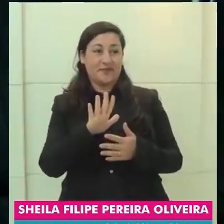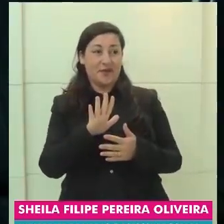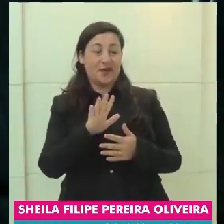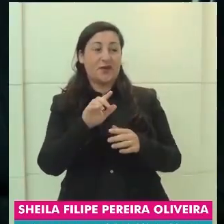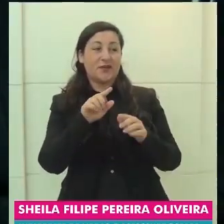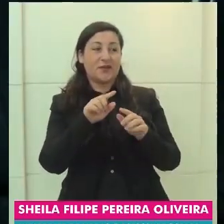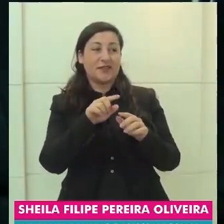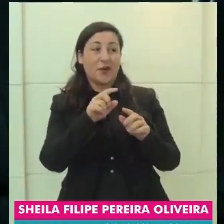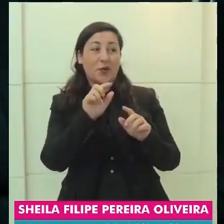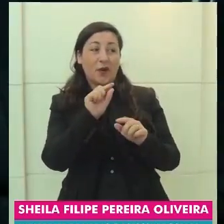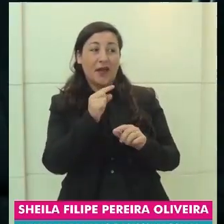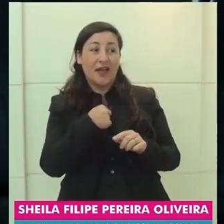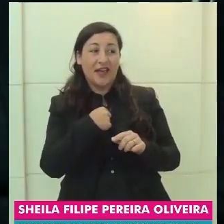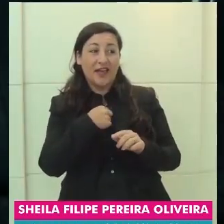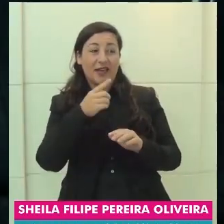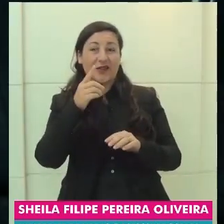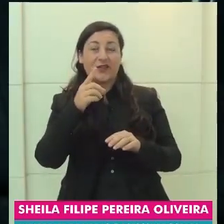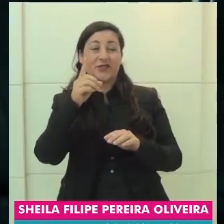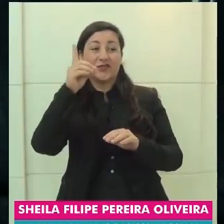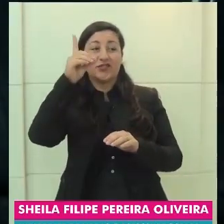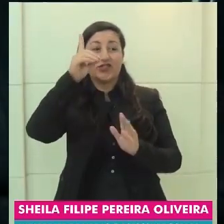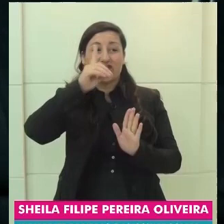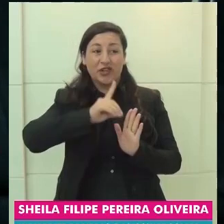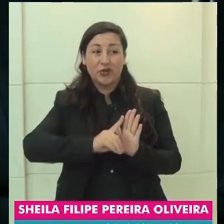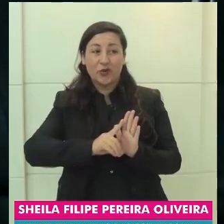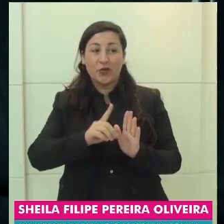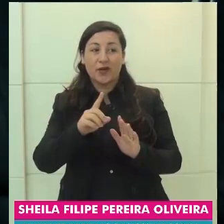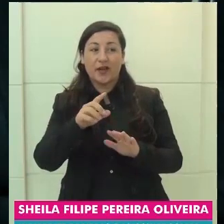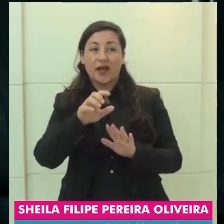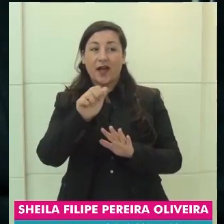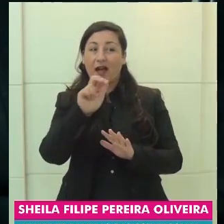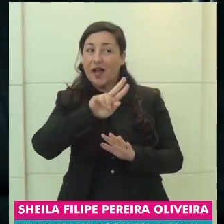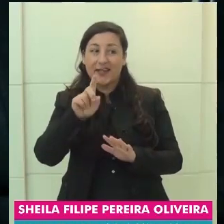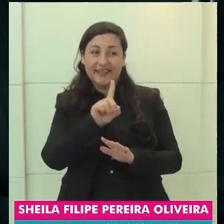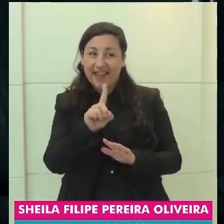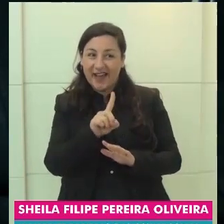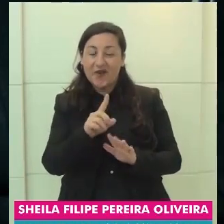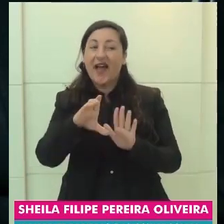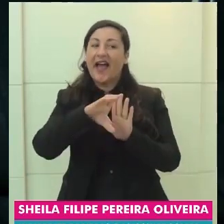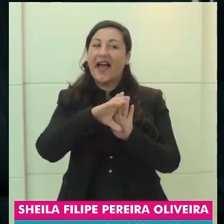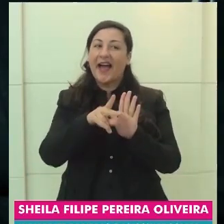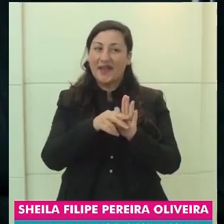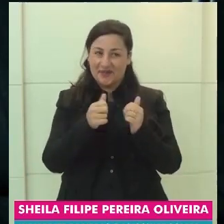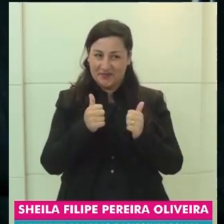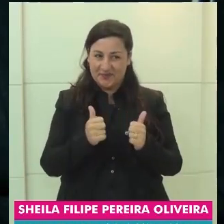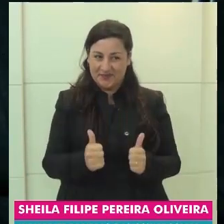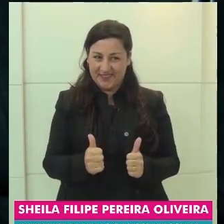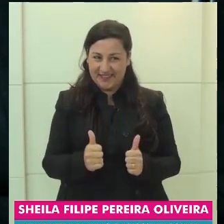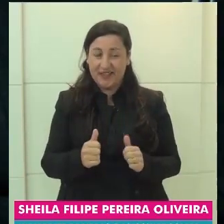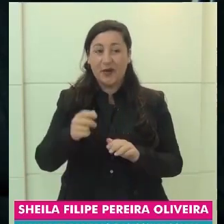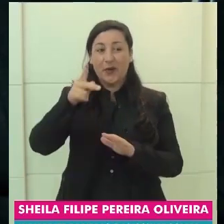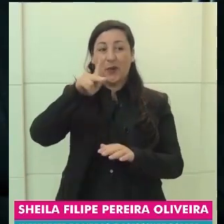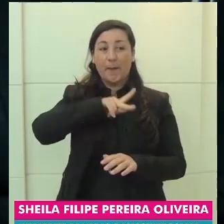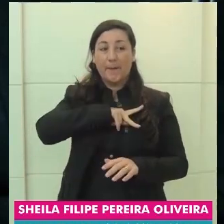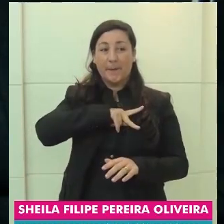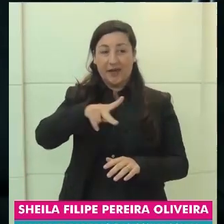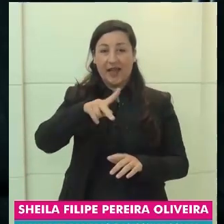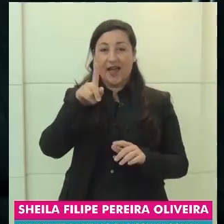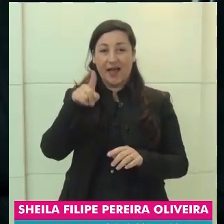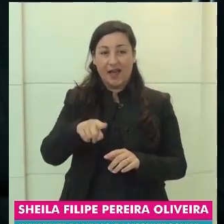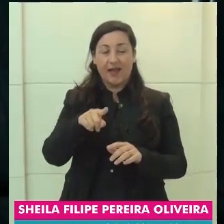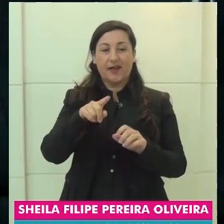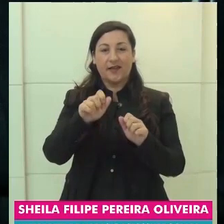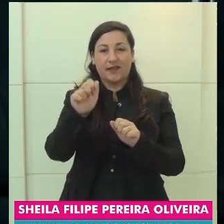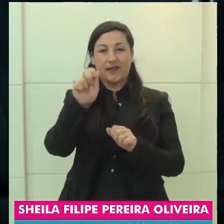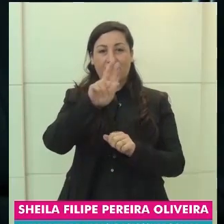Jamara colocou. Eu sou a diretora do CAESP. Ah, do CAESP, desculpe. É, o presidente é o Erlon,